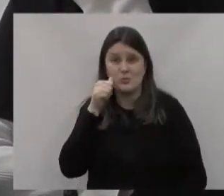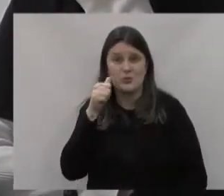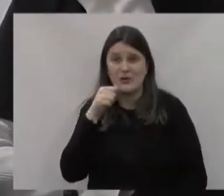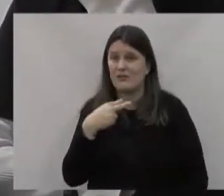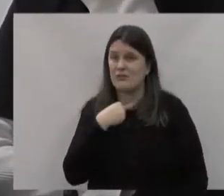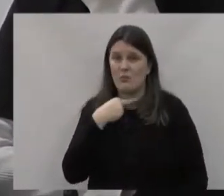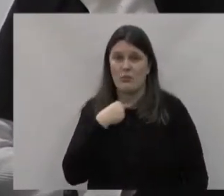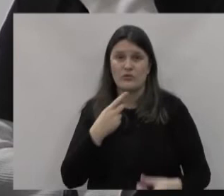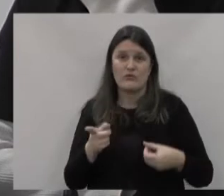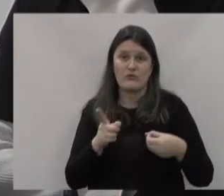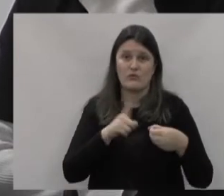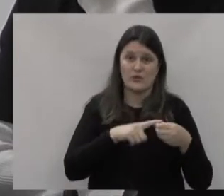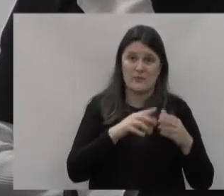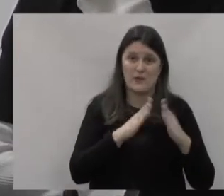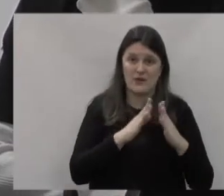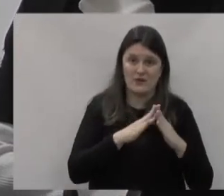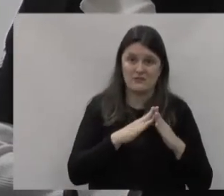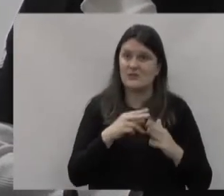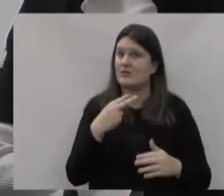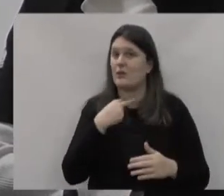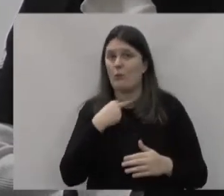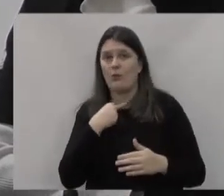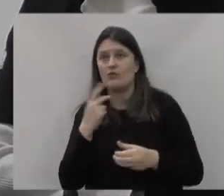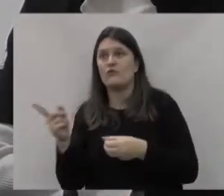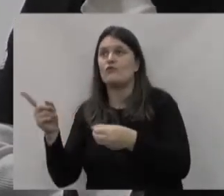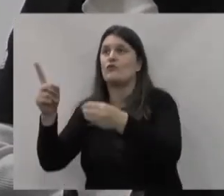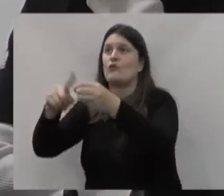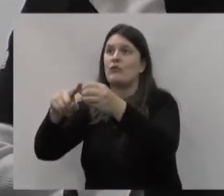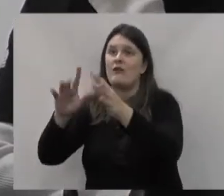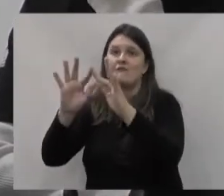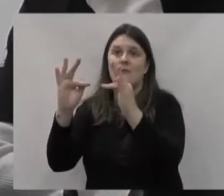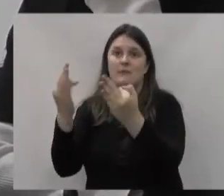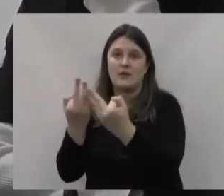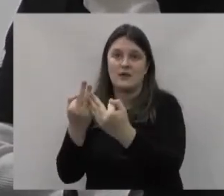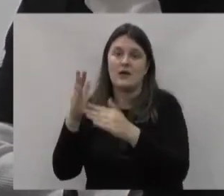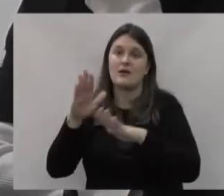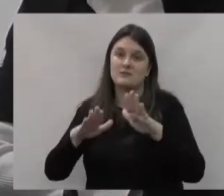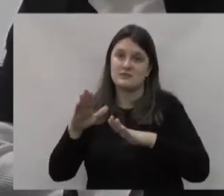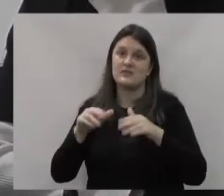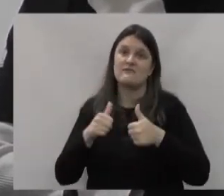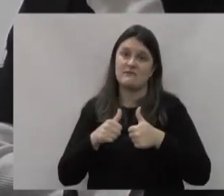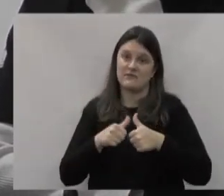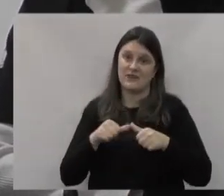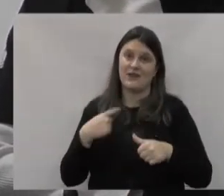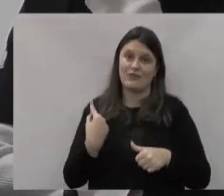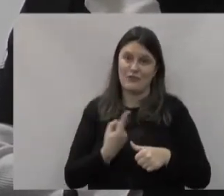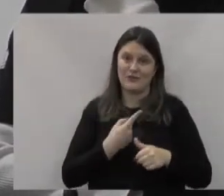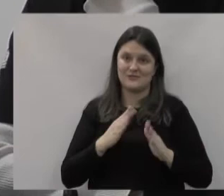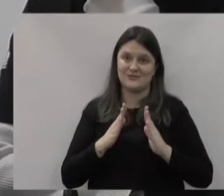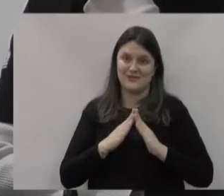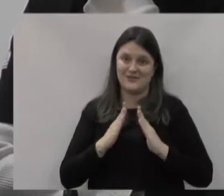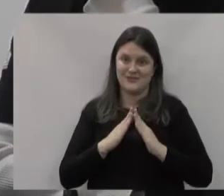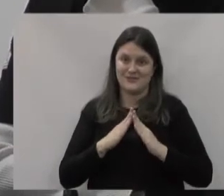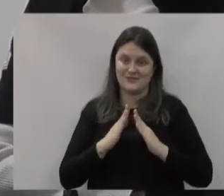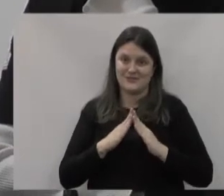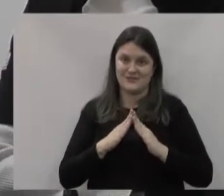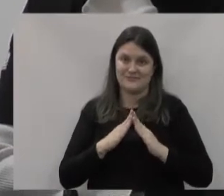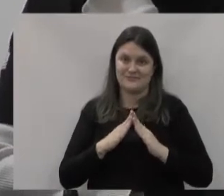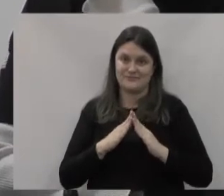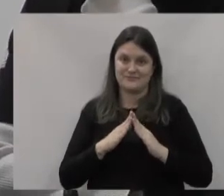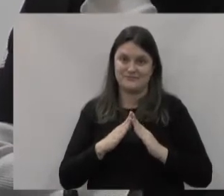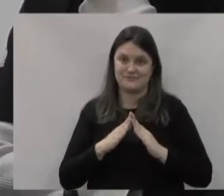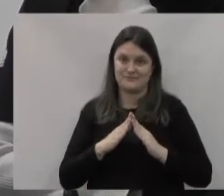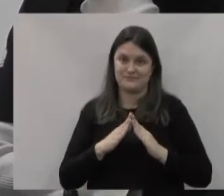para casa, nem ir para casa de familiares ou amigos, a gente acaba recebendo em casa, né? E